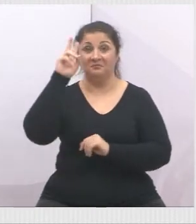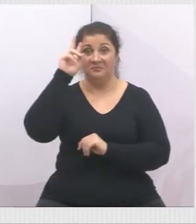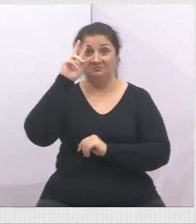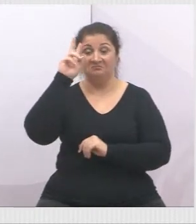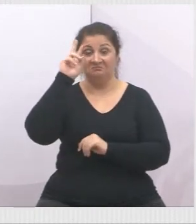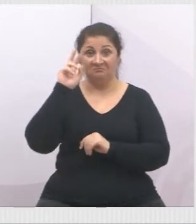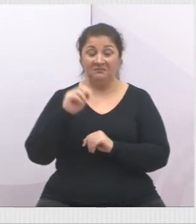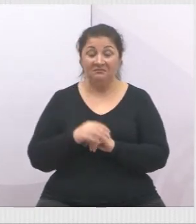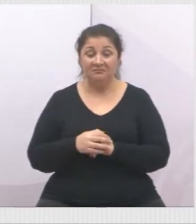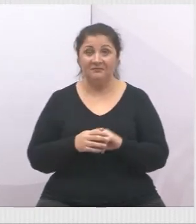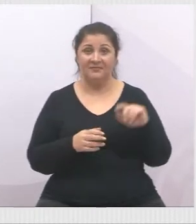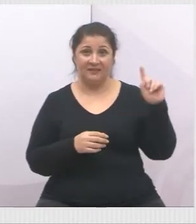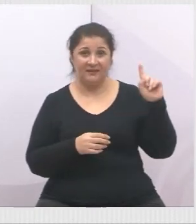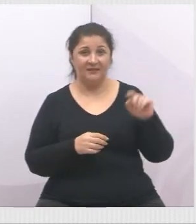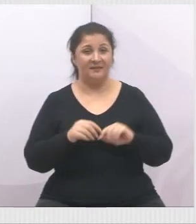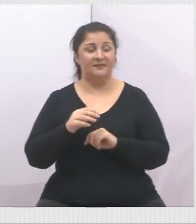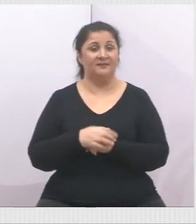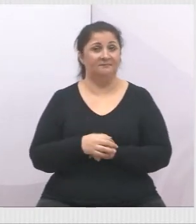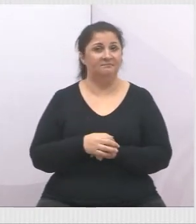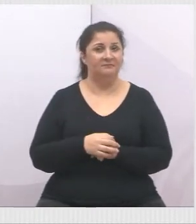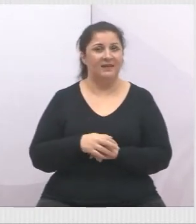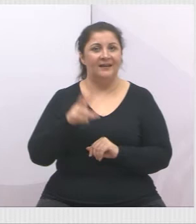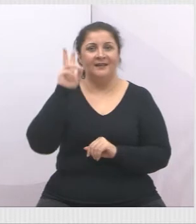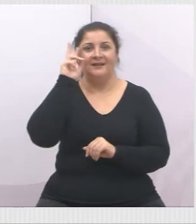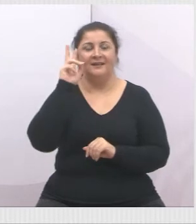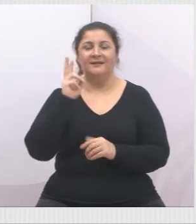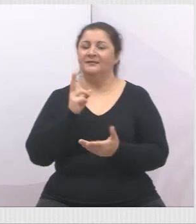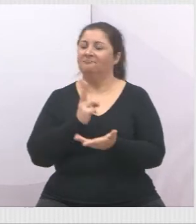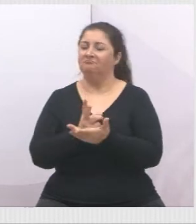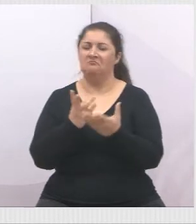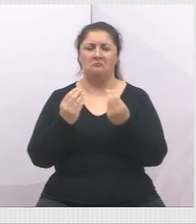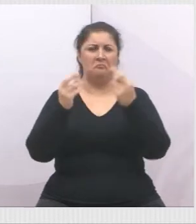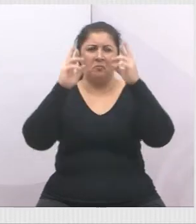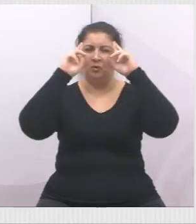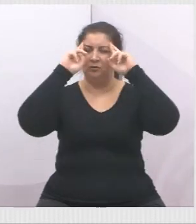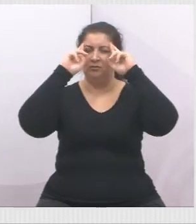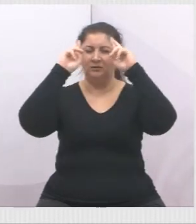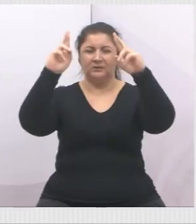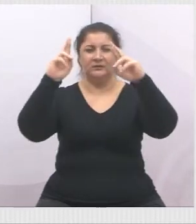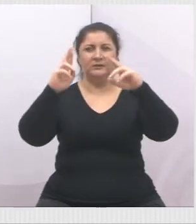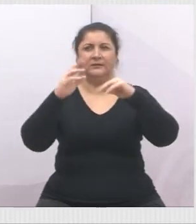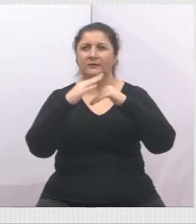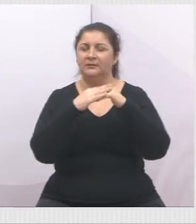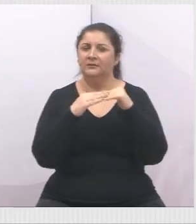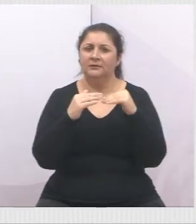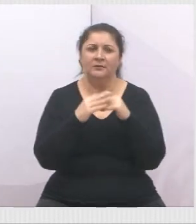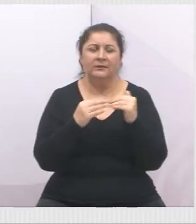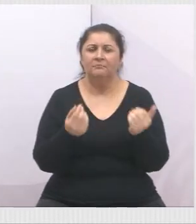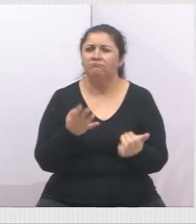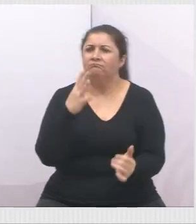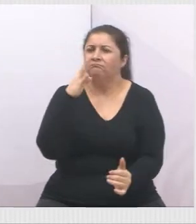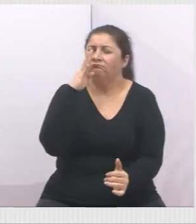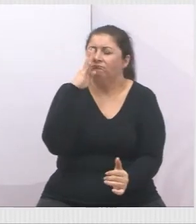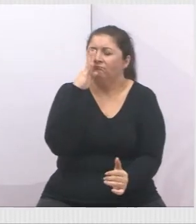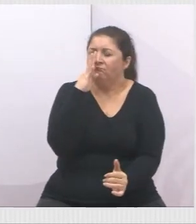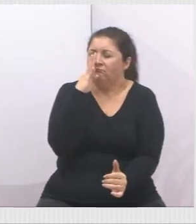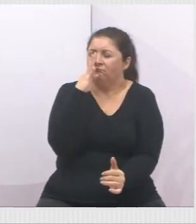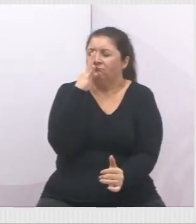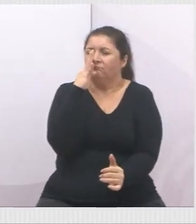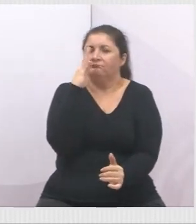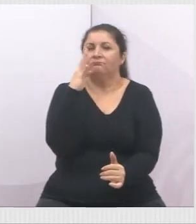Carlos? Me lembro sempre com muito respeito, muito carinho e uma admiração